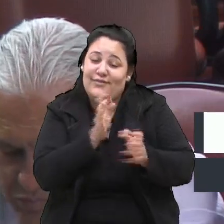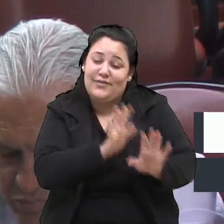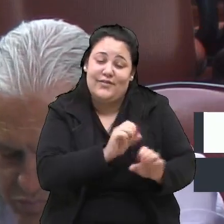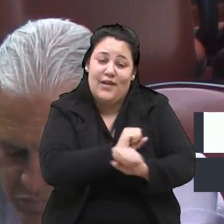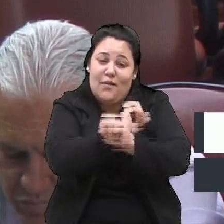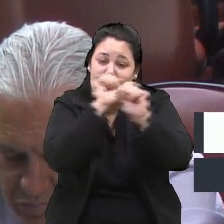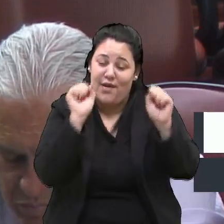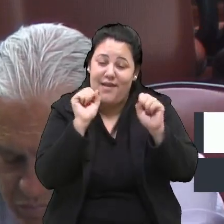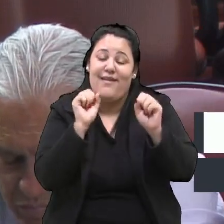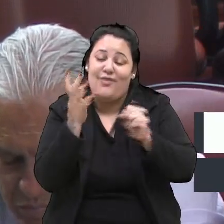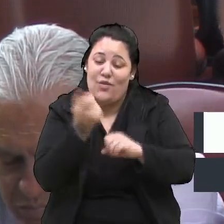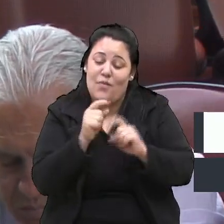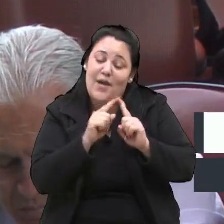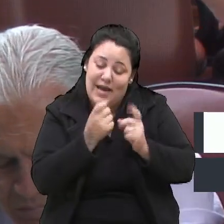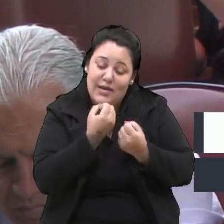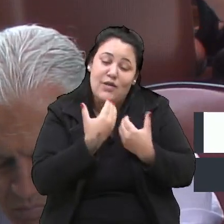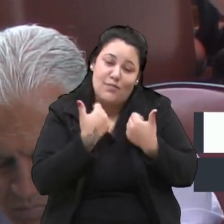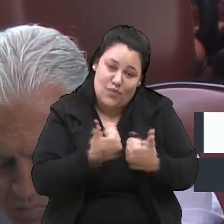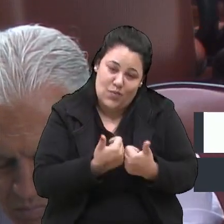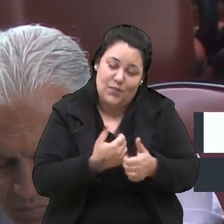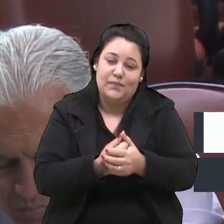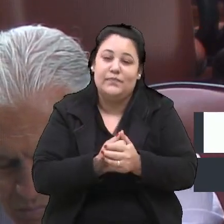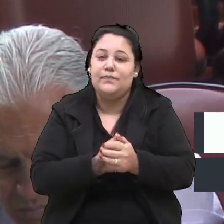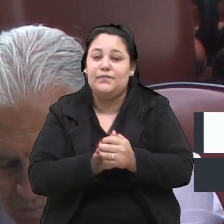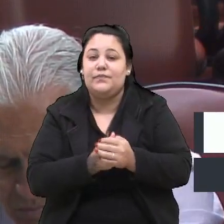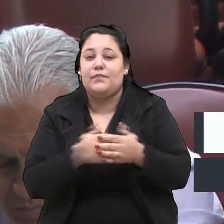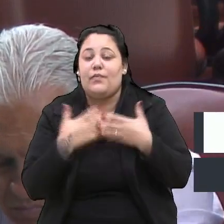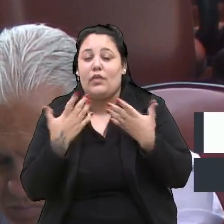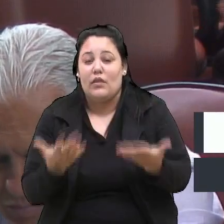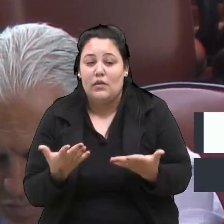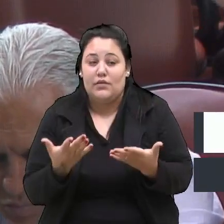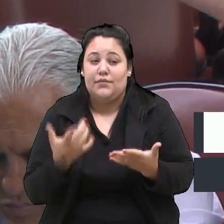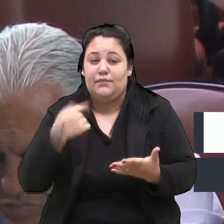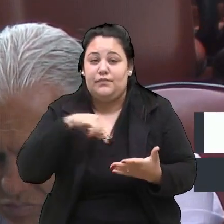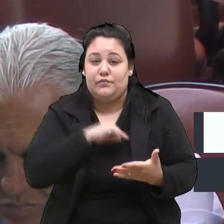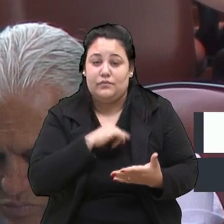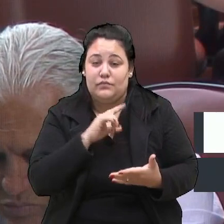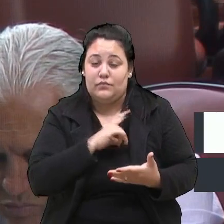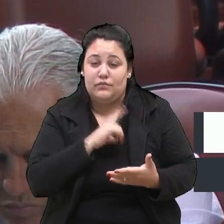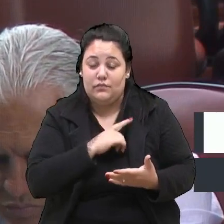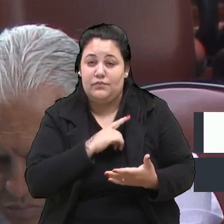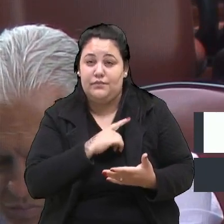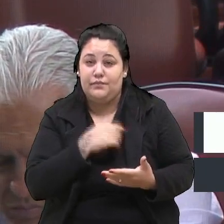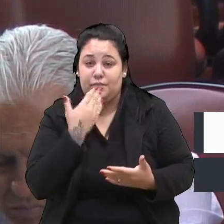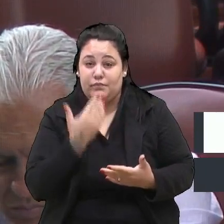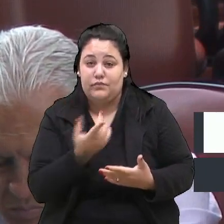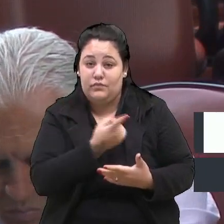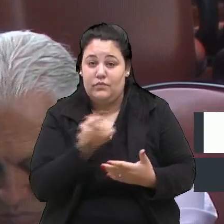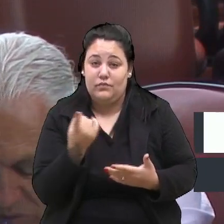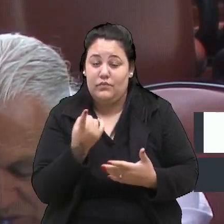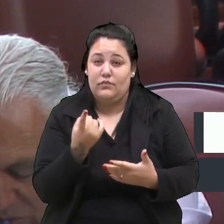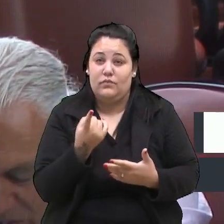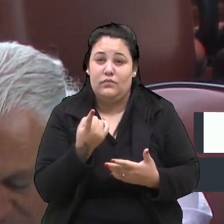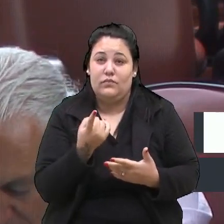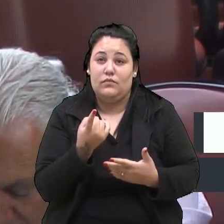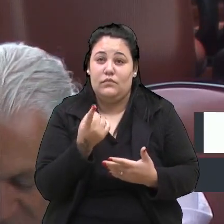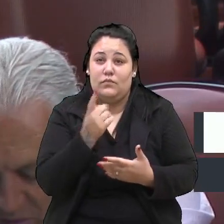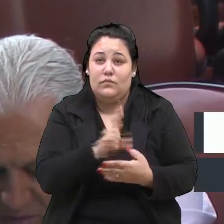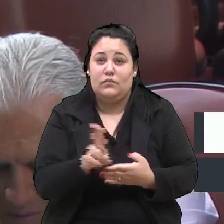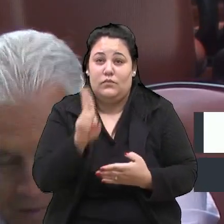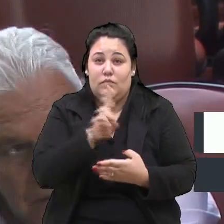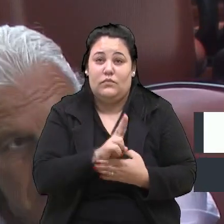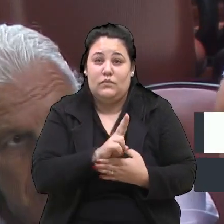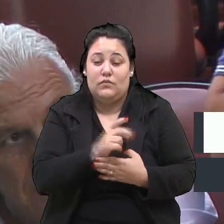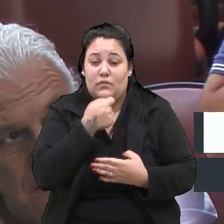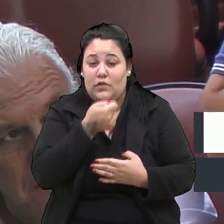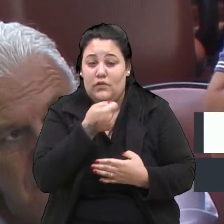bom. Então, Fugante, né, aqui nós estamos sendo a voz que tu solicitou, quem sabe um dia também tu possa ocupar os microfones aqui